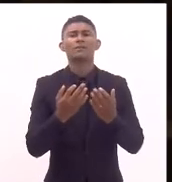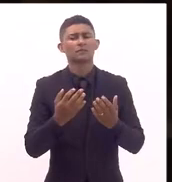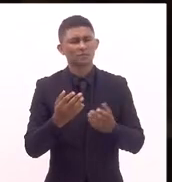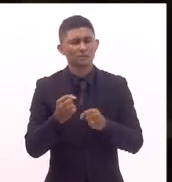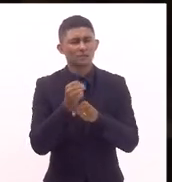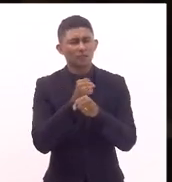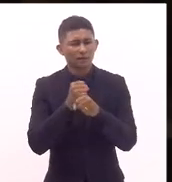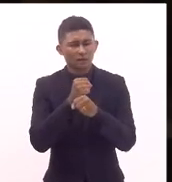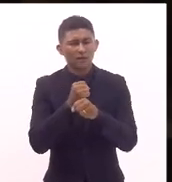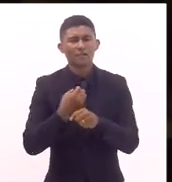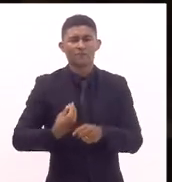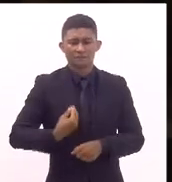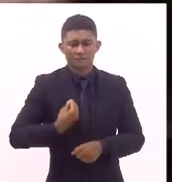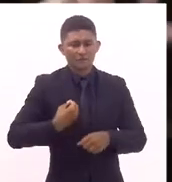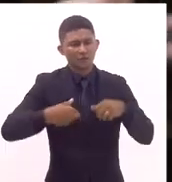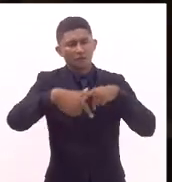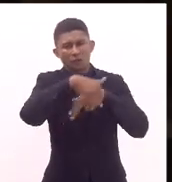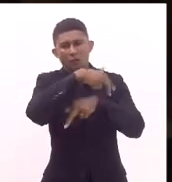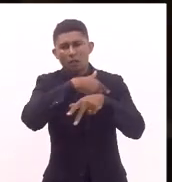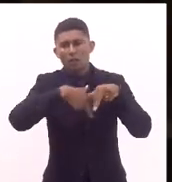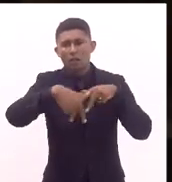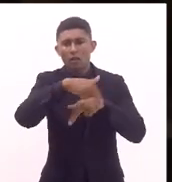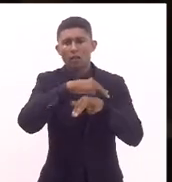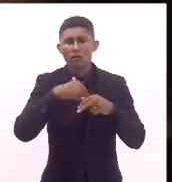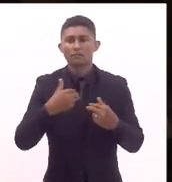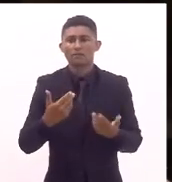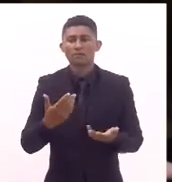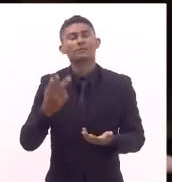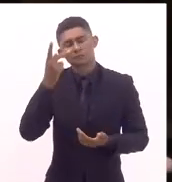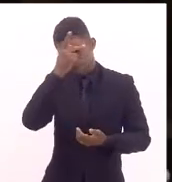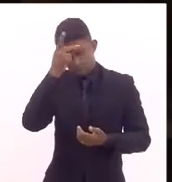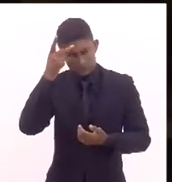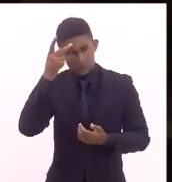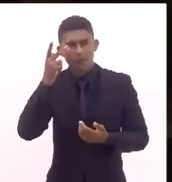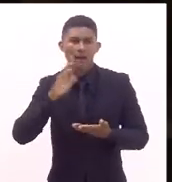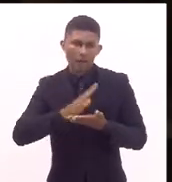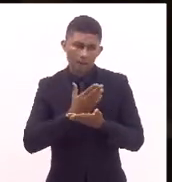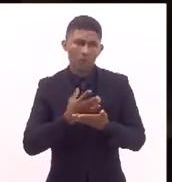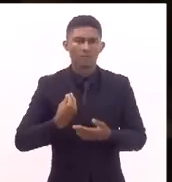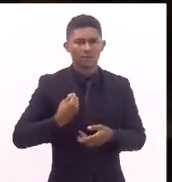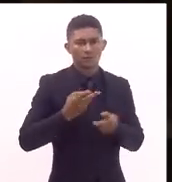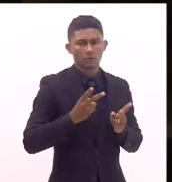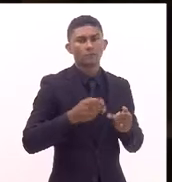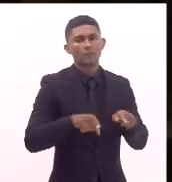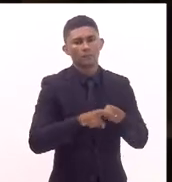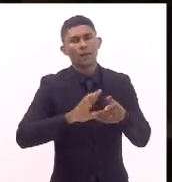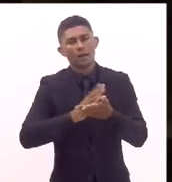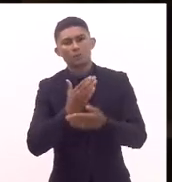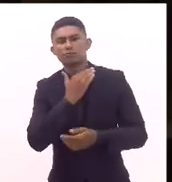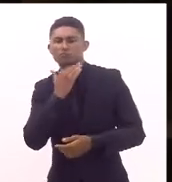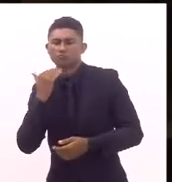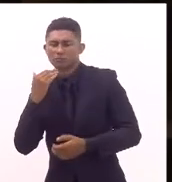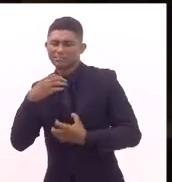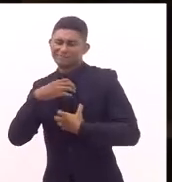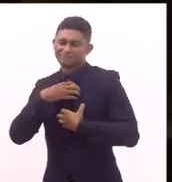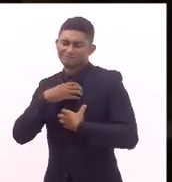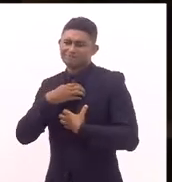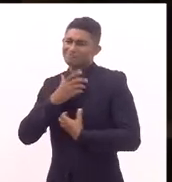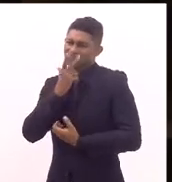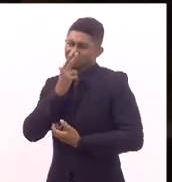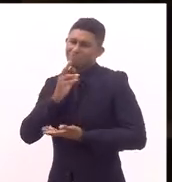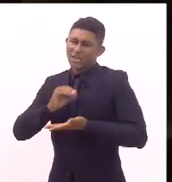com todas as pessoas as que estão esse que não estão entendeu sinto falta né